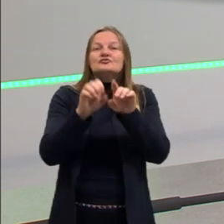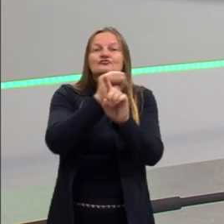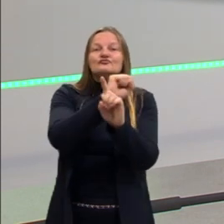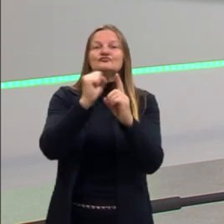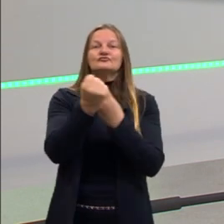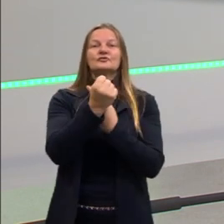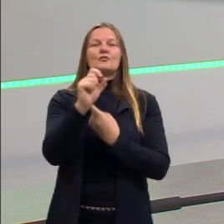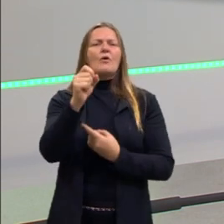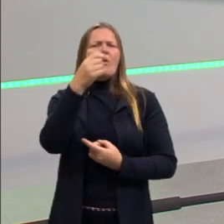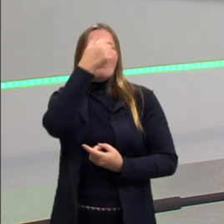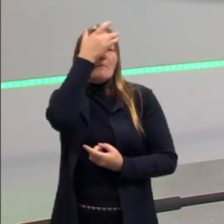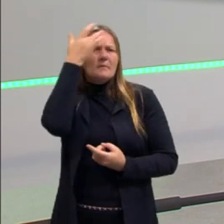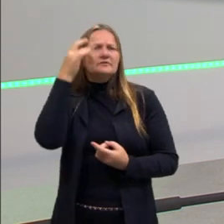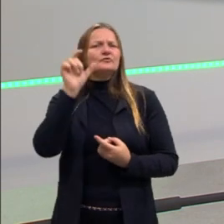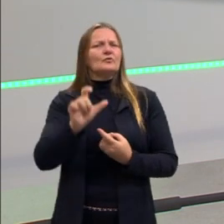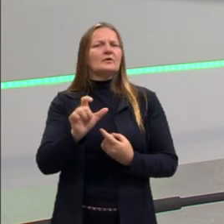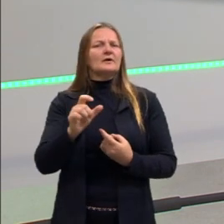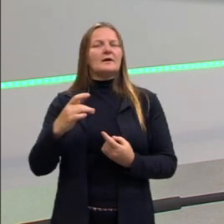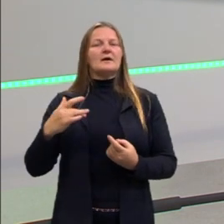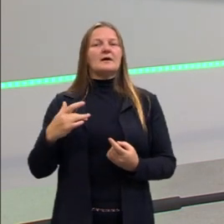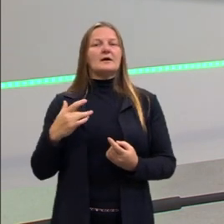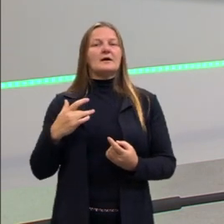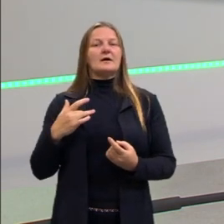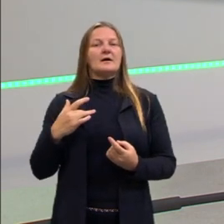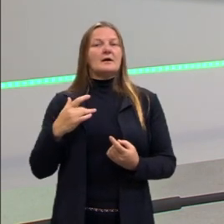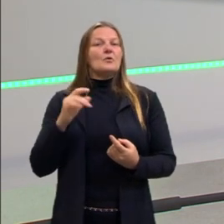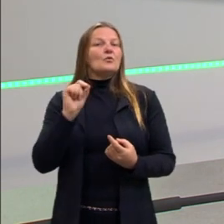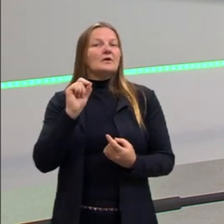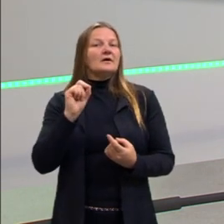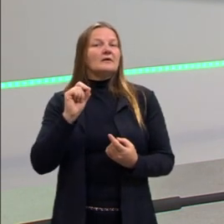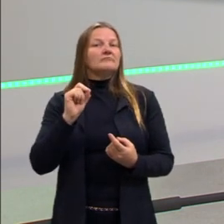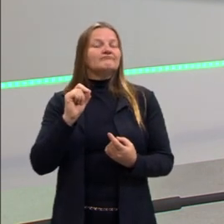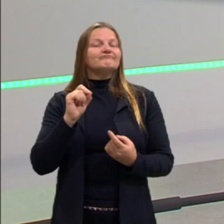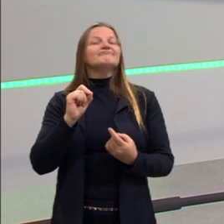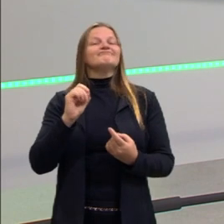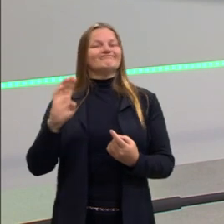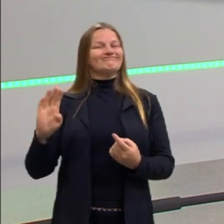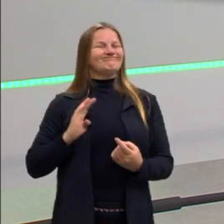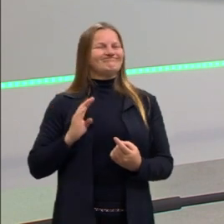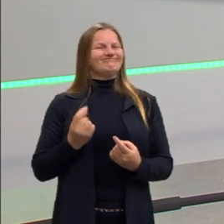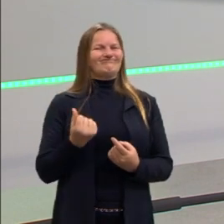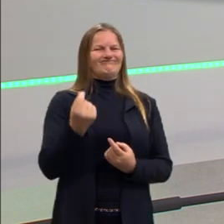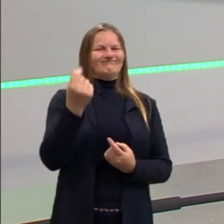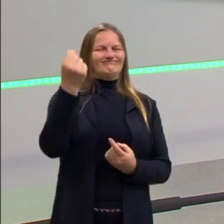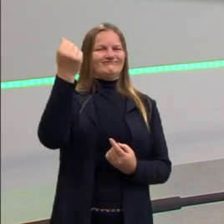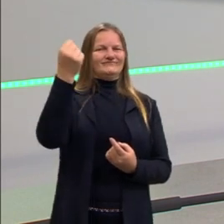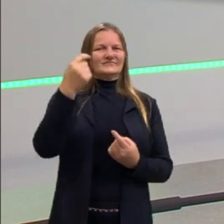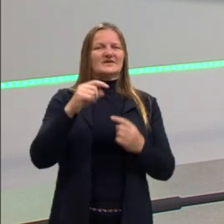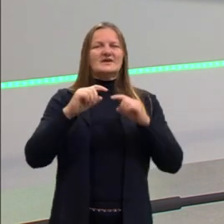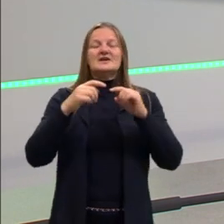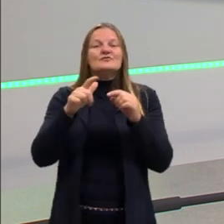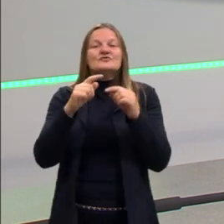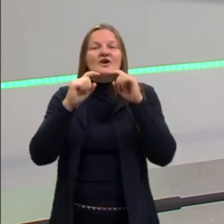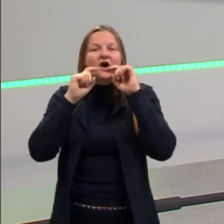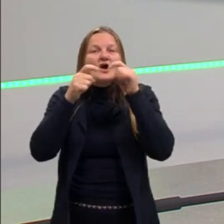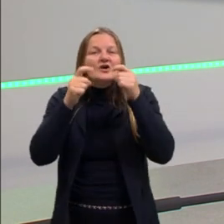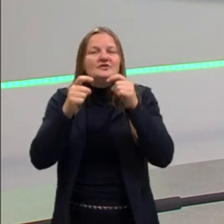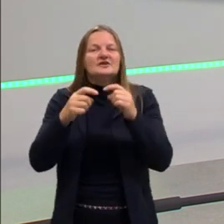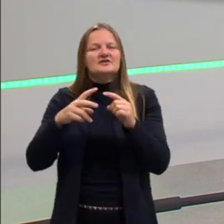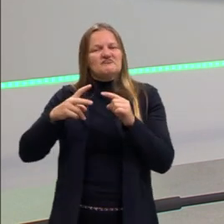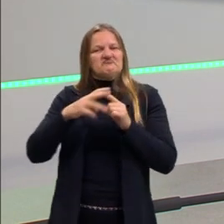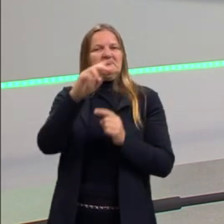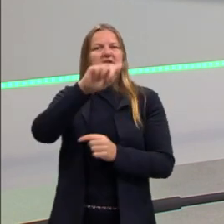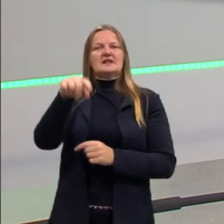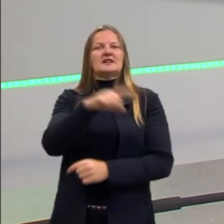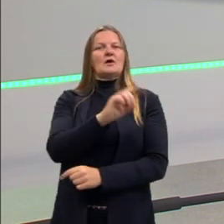burguesia que seu dia ali naquele momento então é importante o que nunca criticar essa classe social porque fazendo críticas à classe social